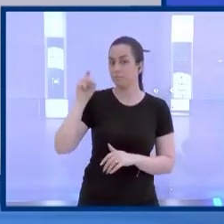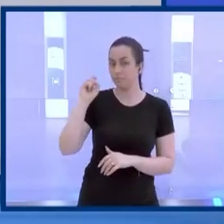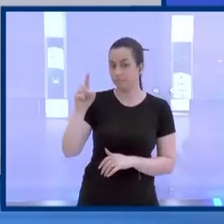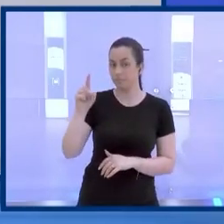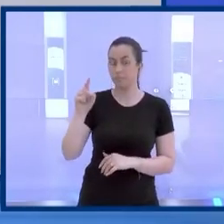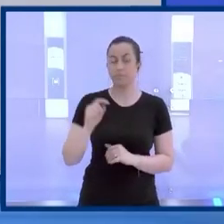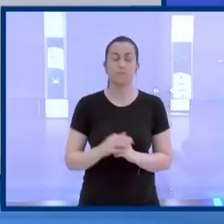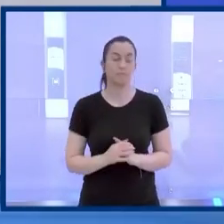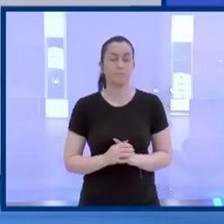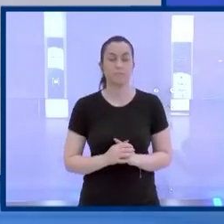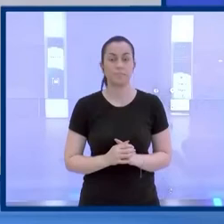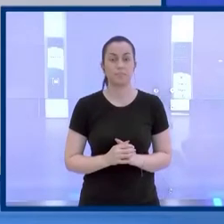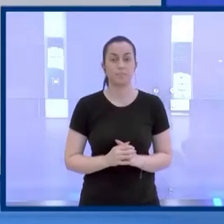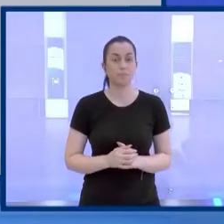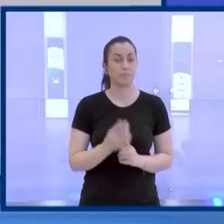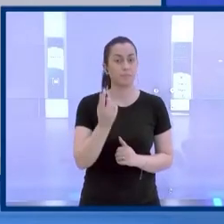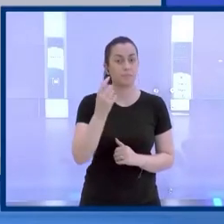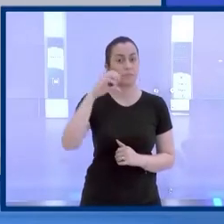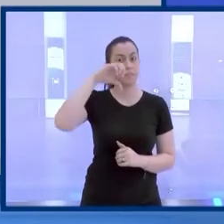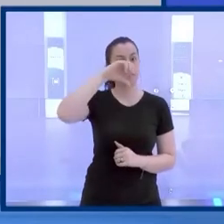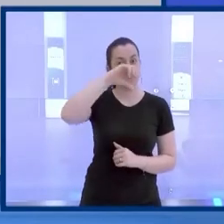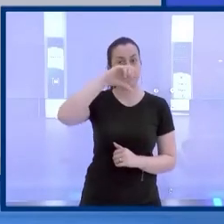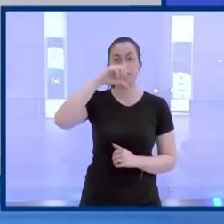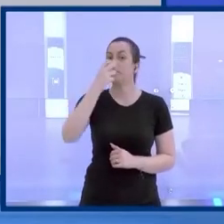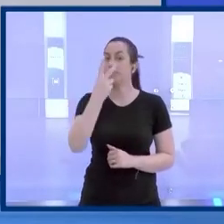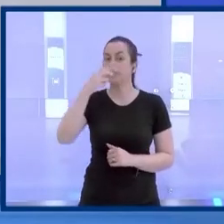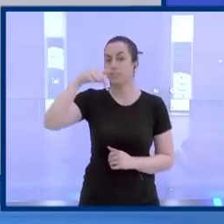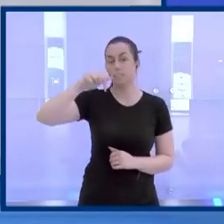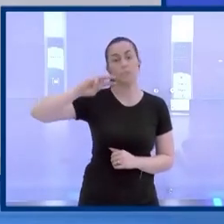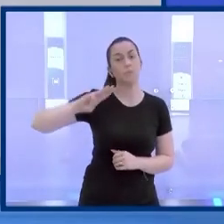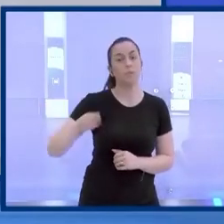oferta valor de proposta de